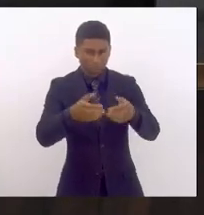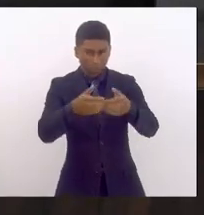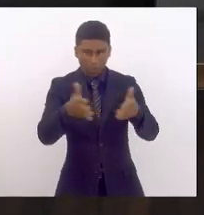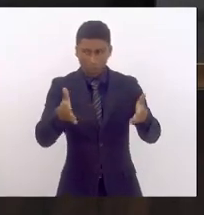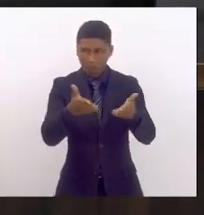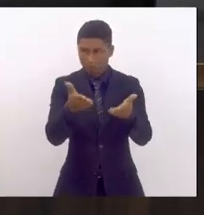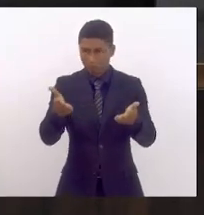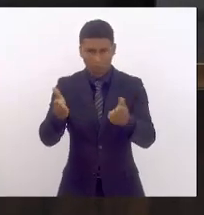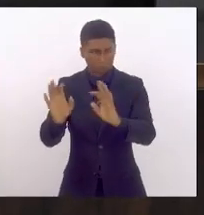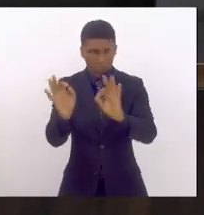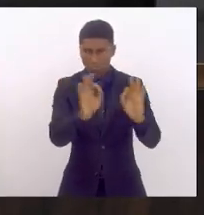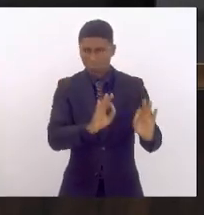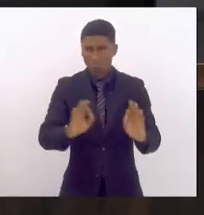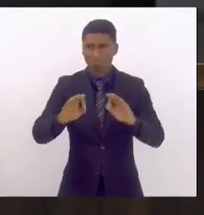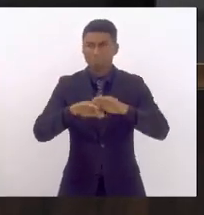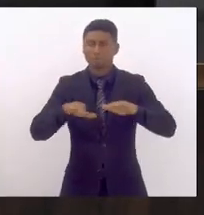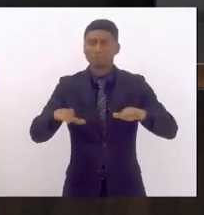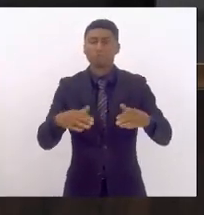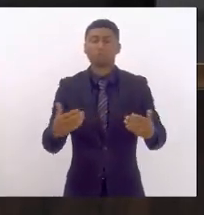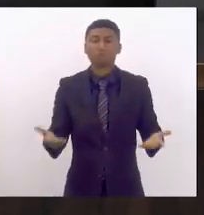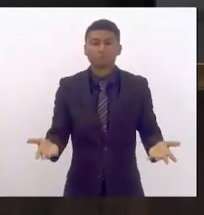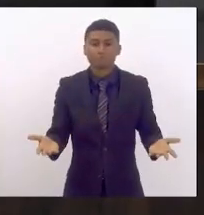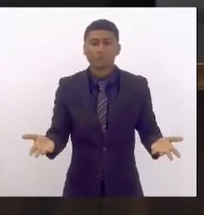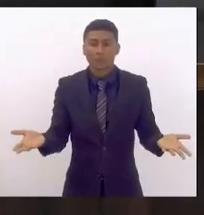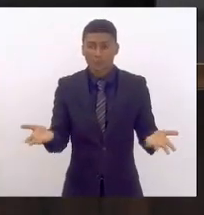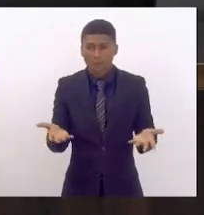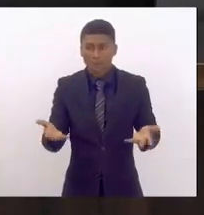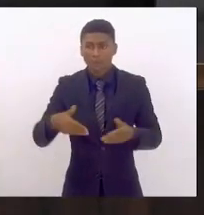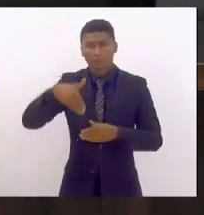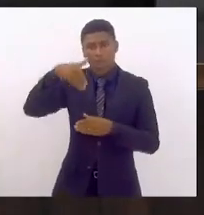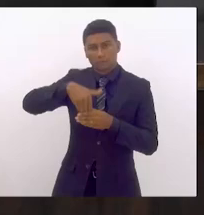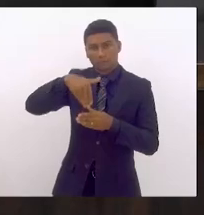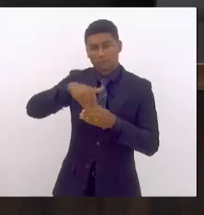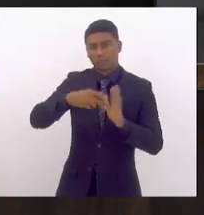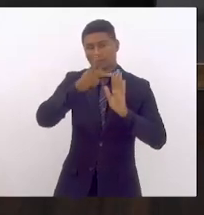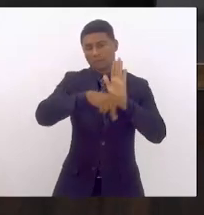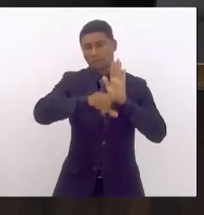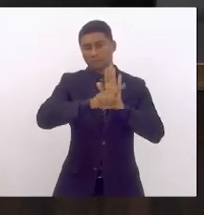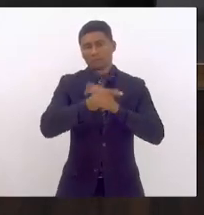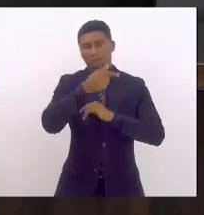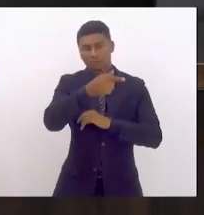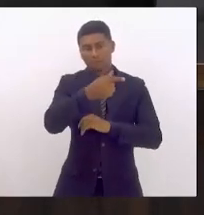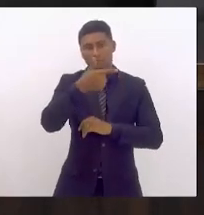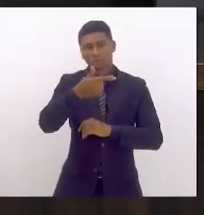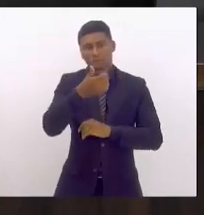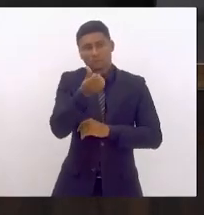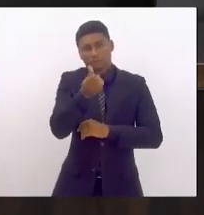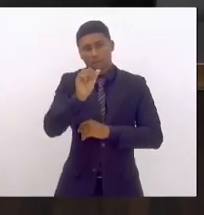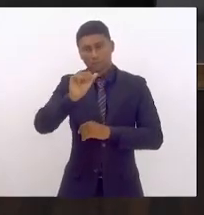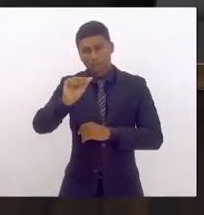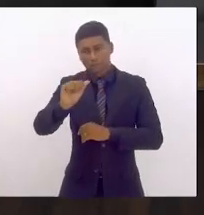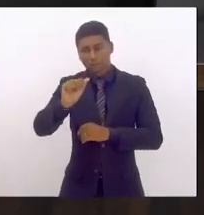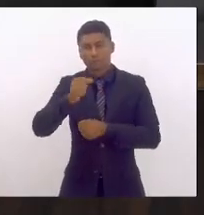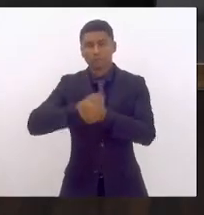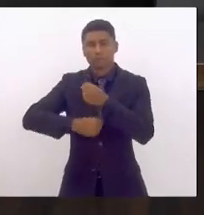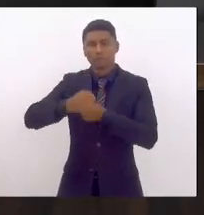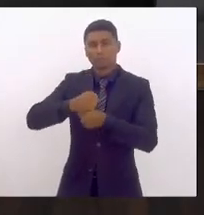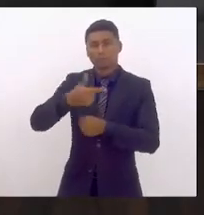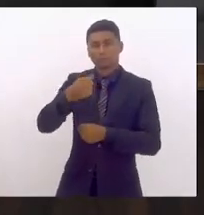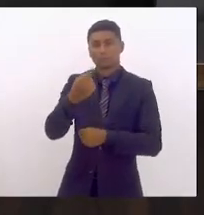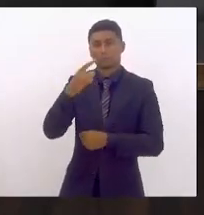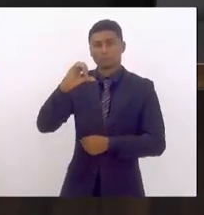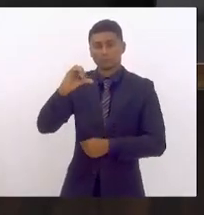aquele discutir encerrada a discussão em votação projeto 726 de 2019